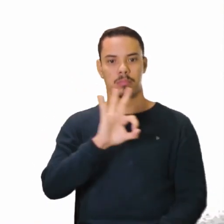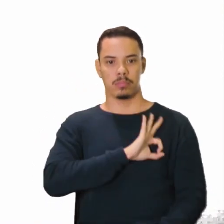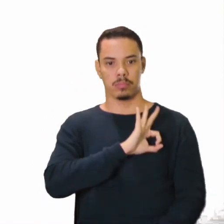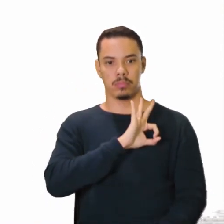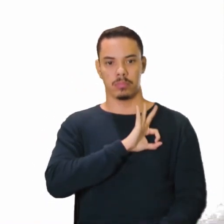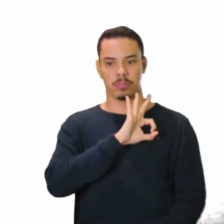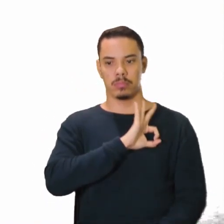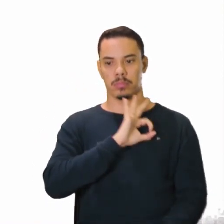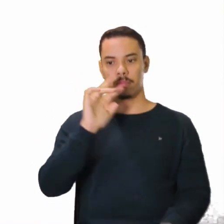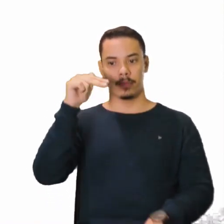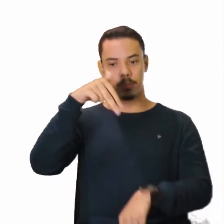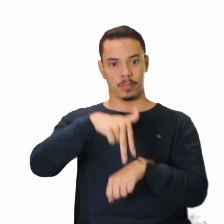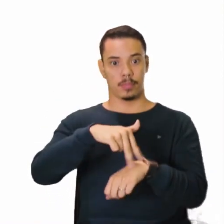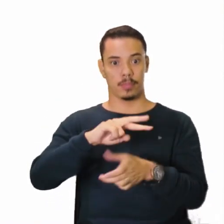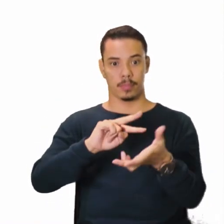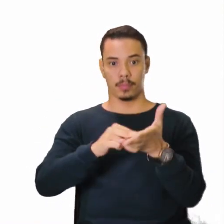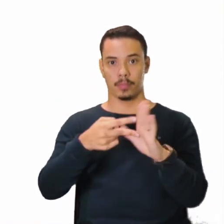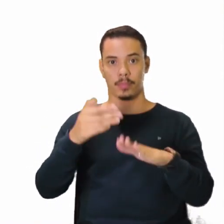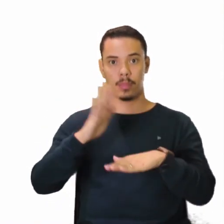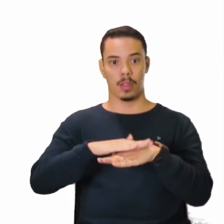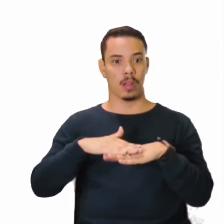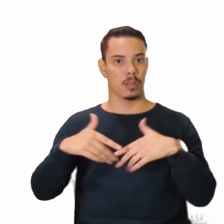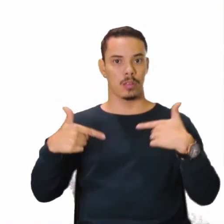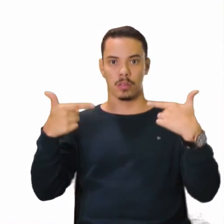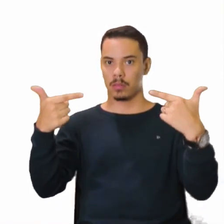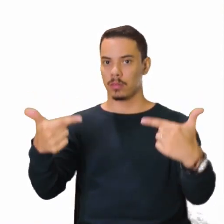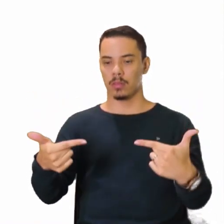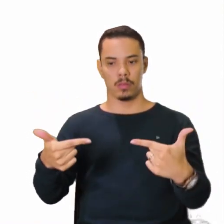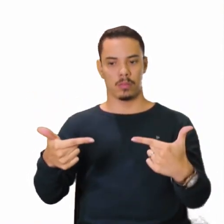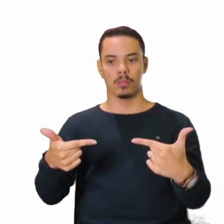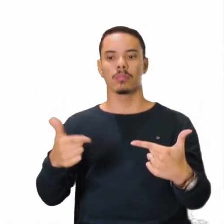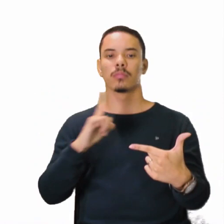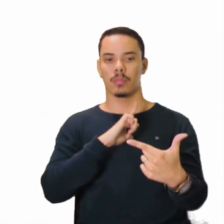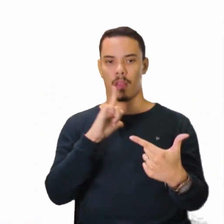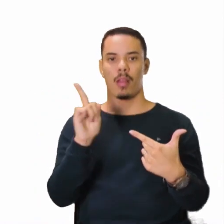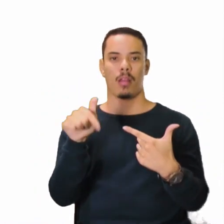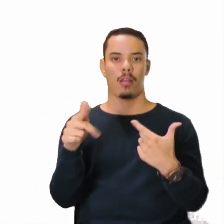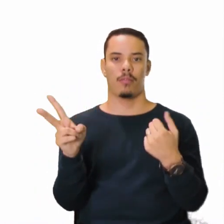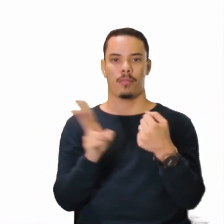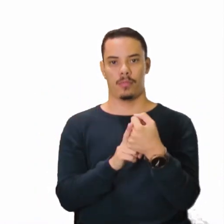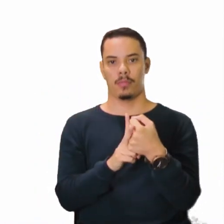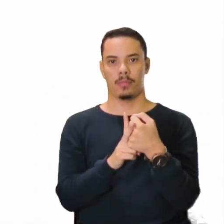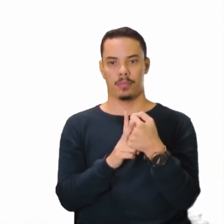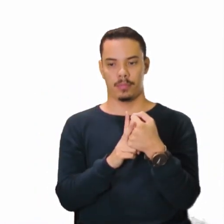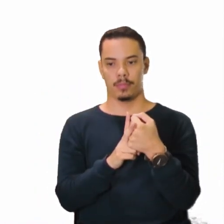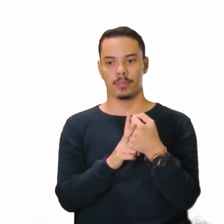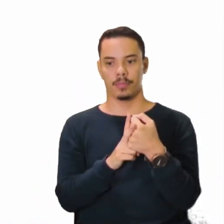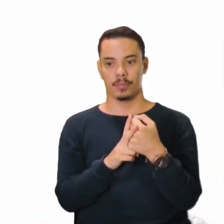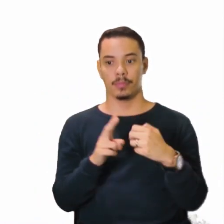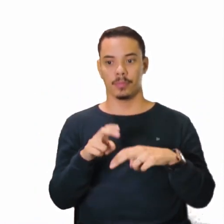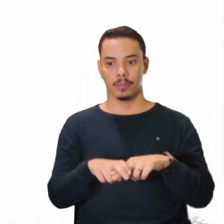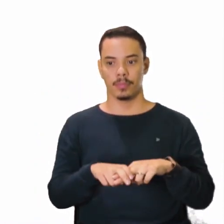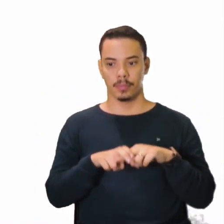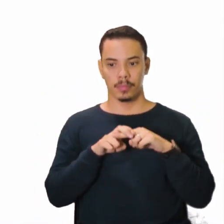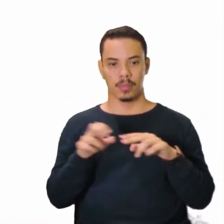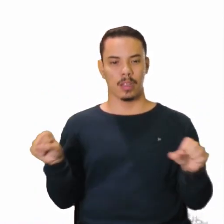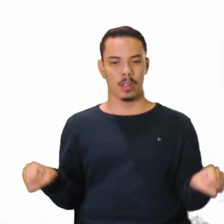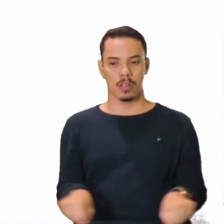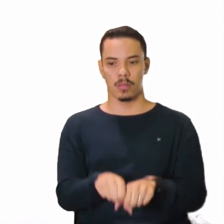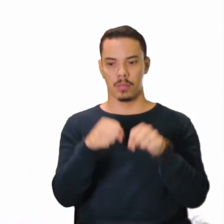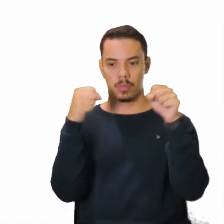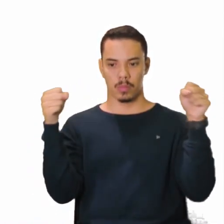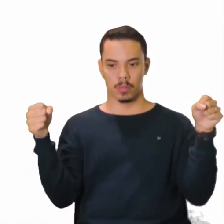quê? Uma ação. E toda ação é um verbo. Ele o quê?